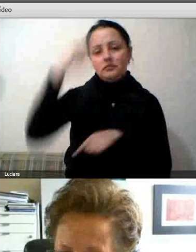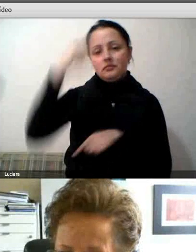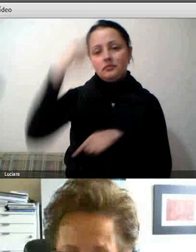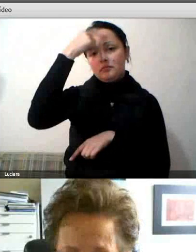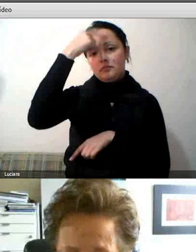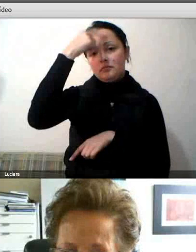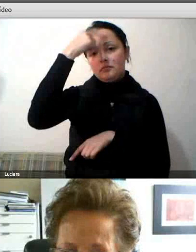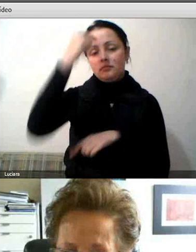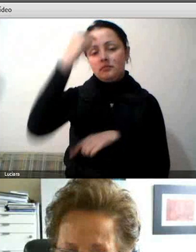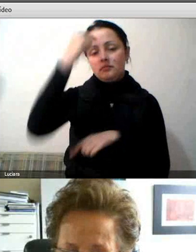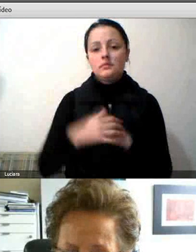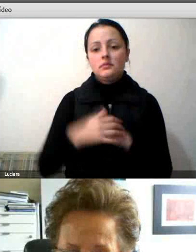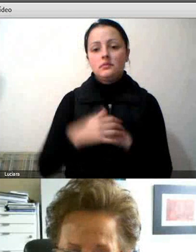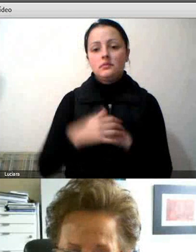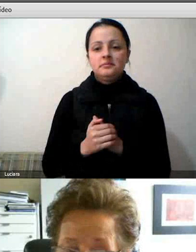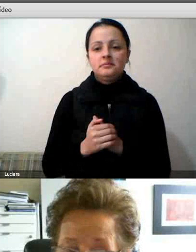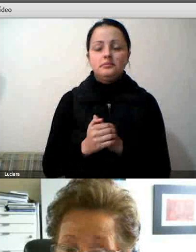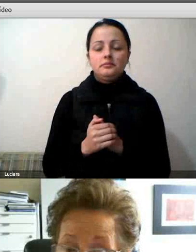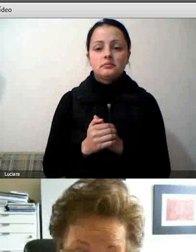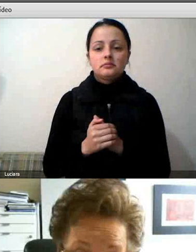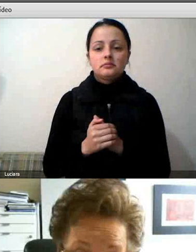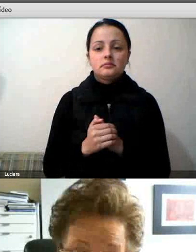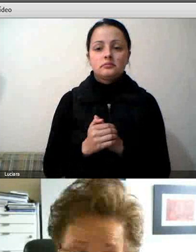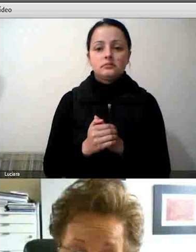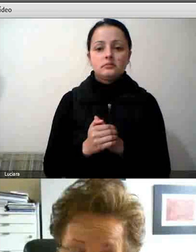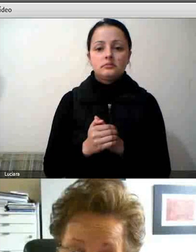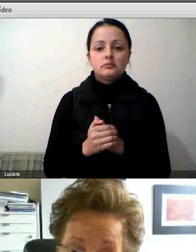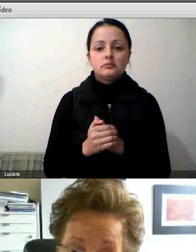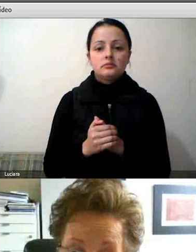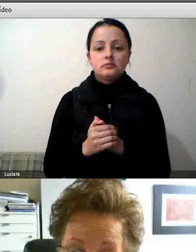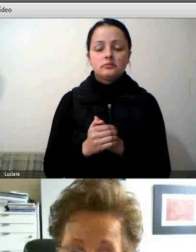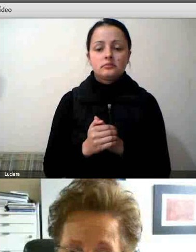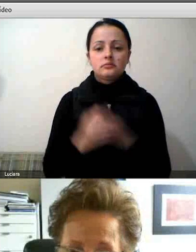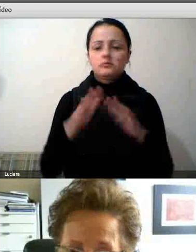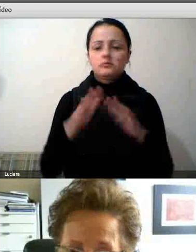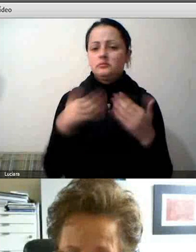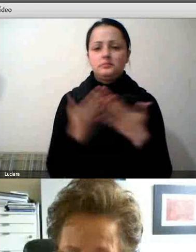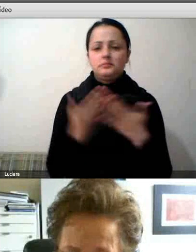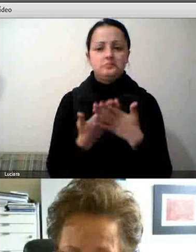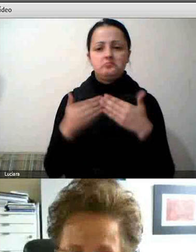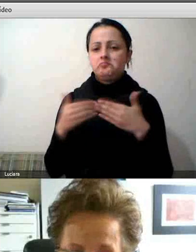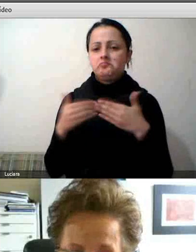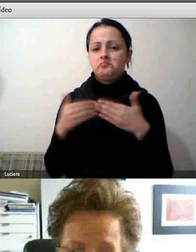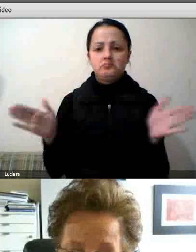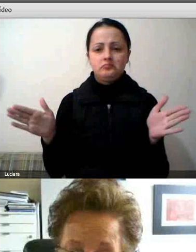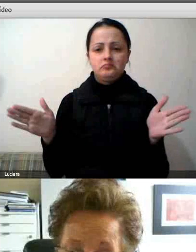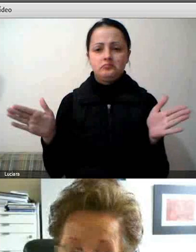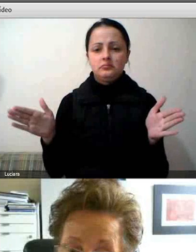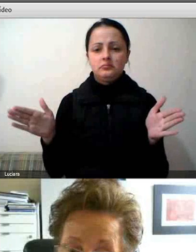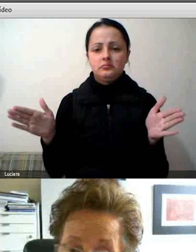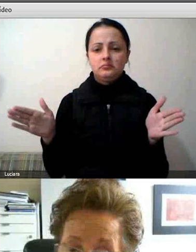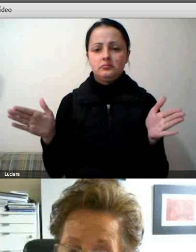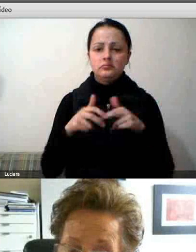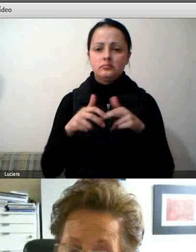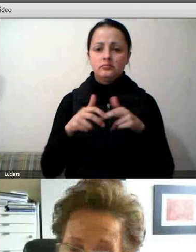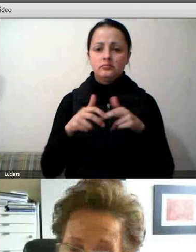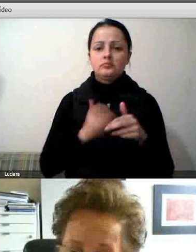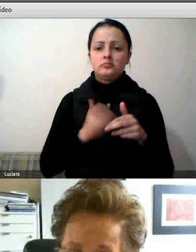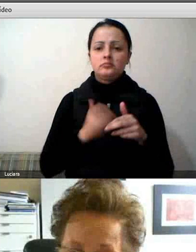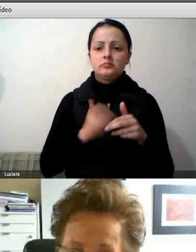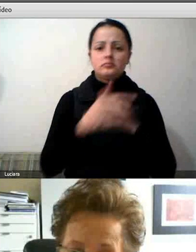pós-graduação, mestrado, doutorado, até os de graduação, que estejam desenvolvendo projetos de pesquisa,